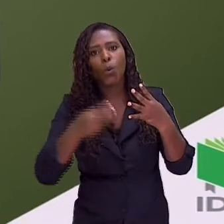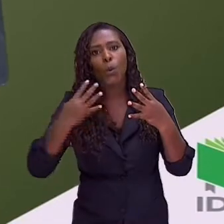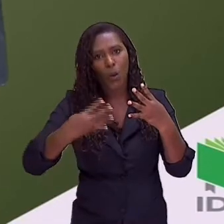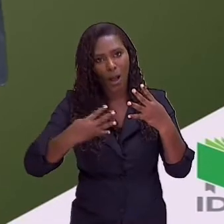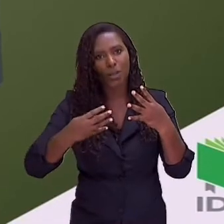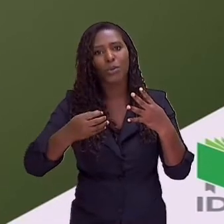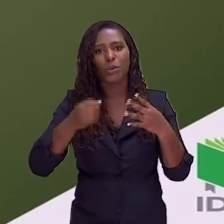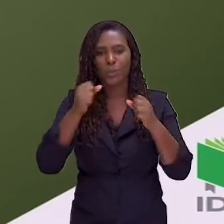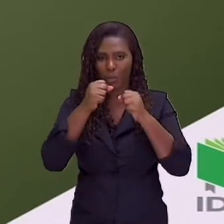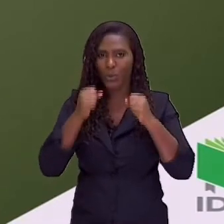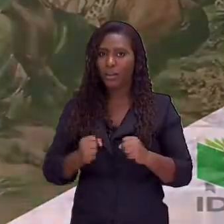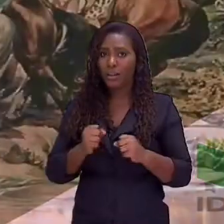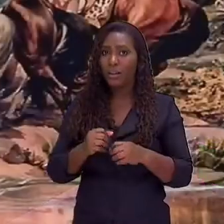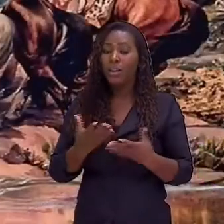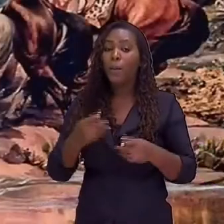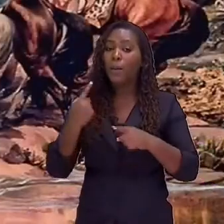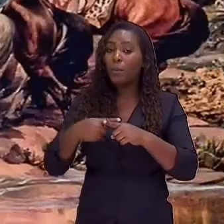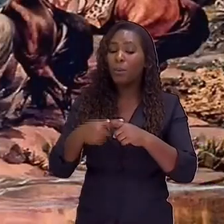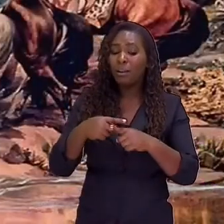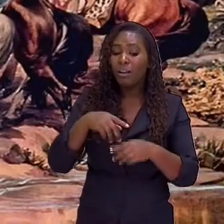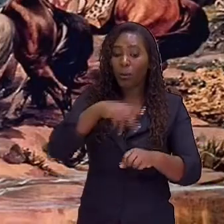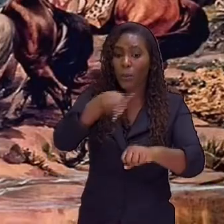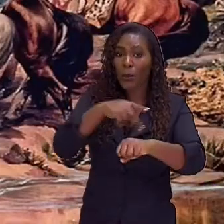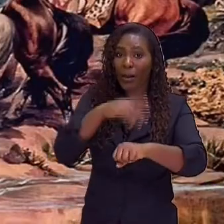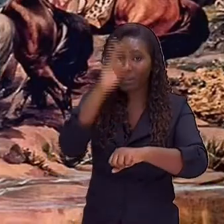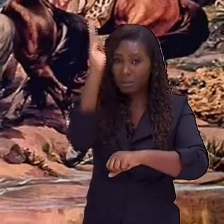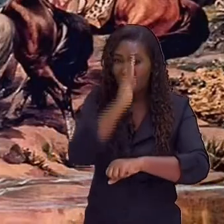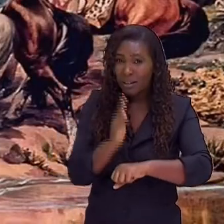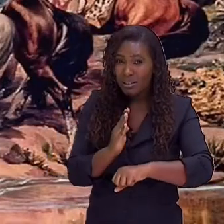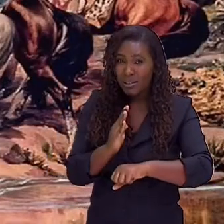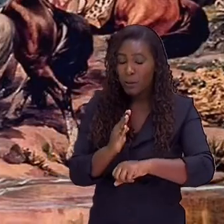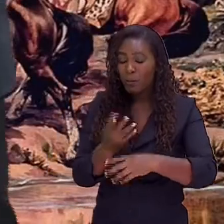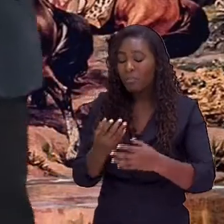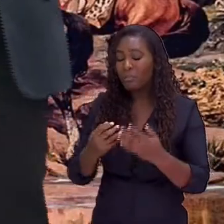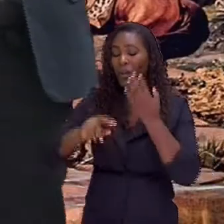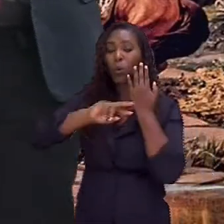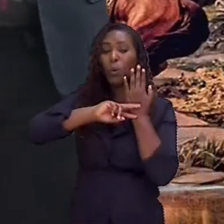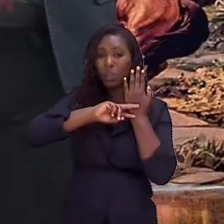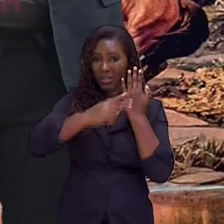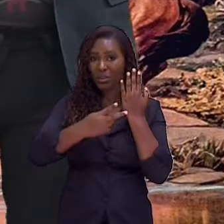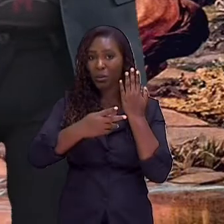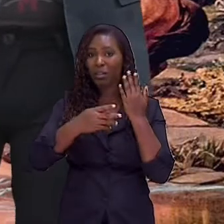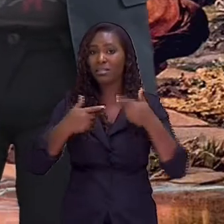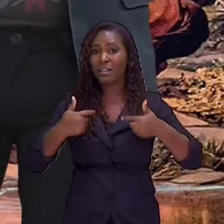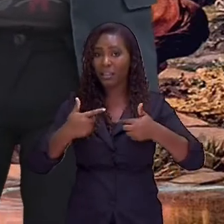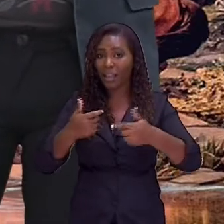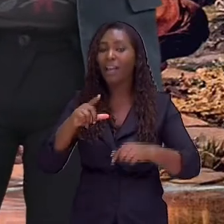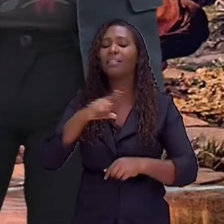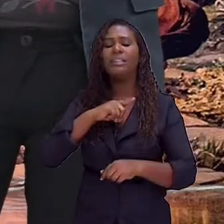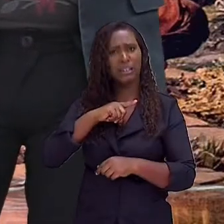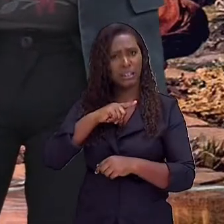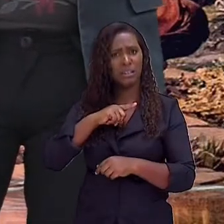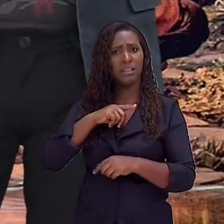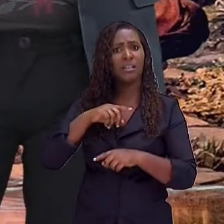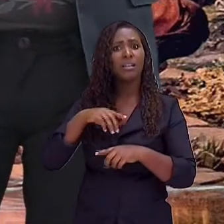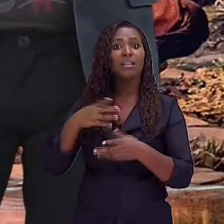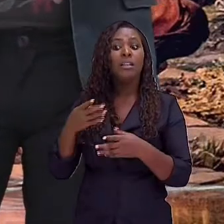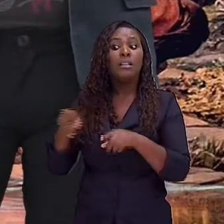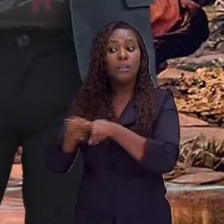estrutura política e administrativa. É importante lembrar que ainda havia tropas